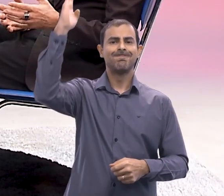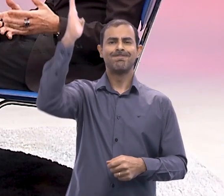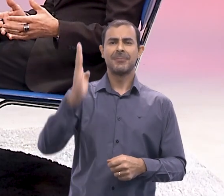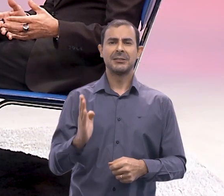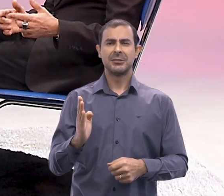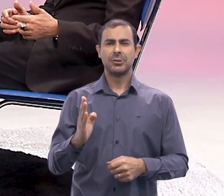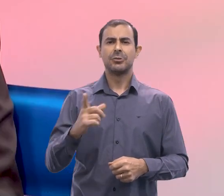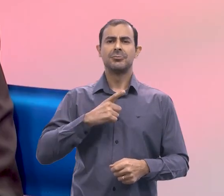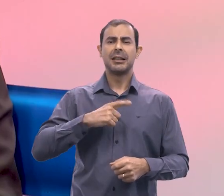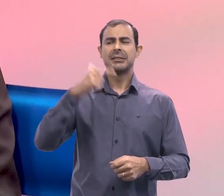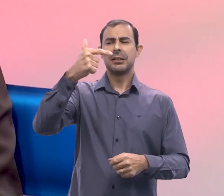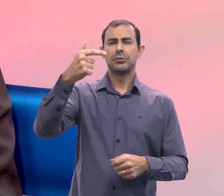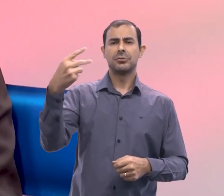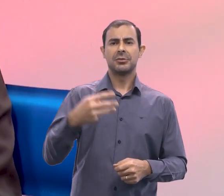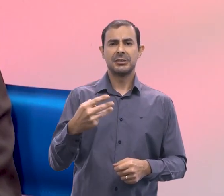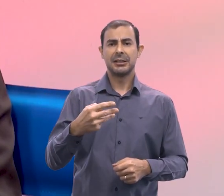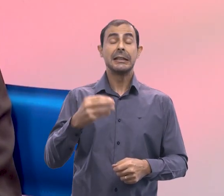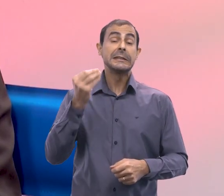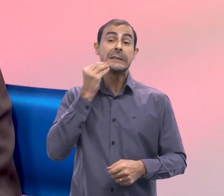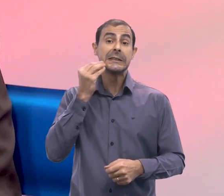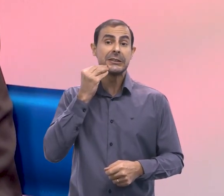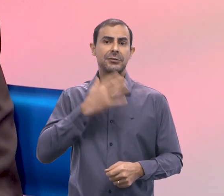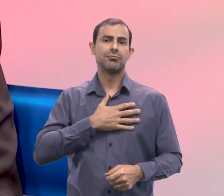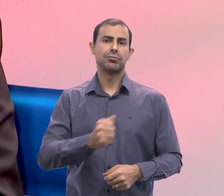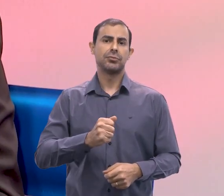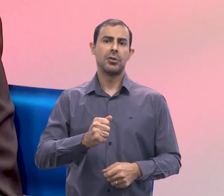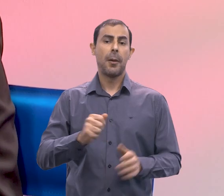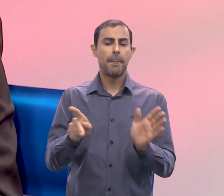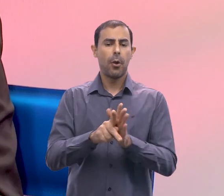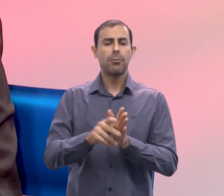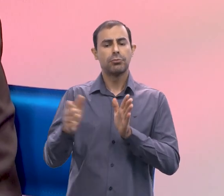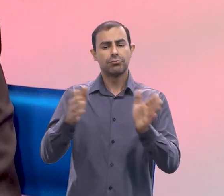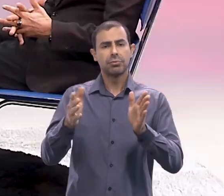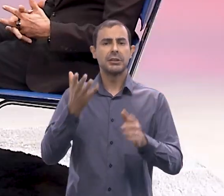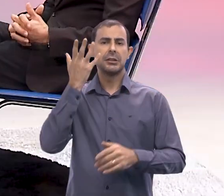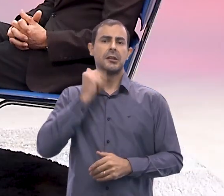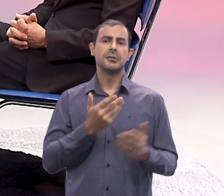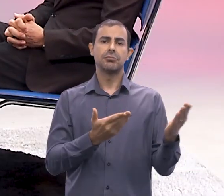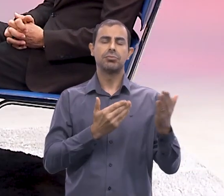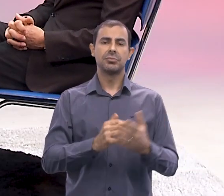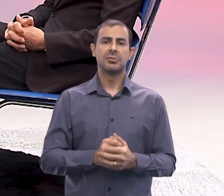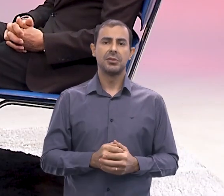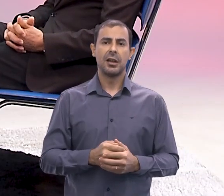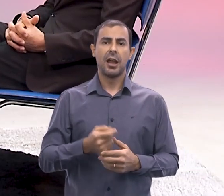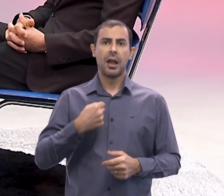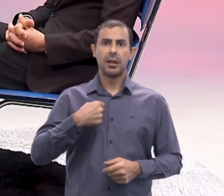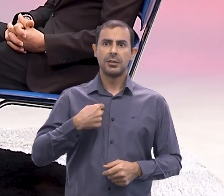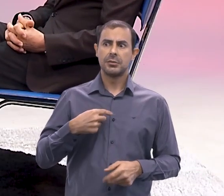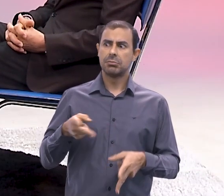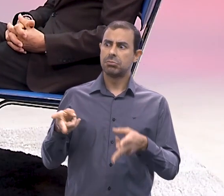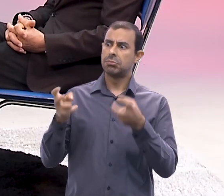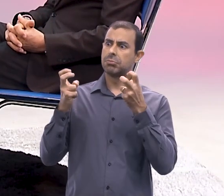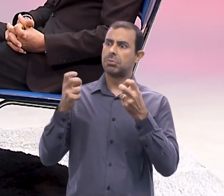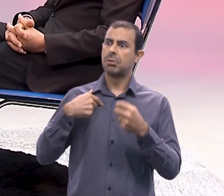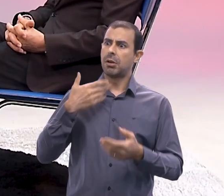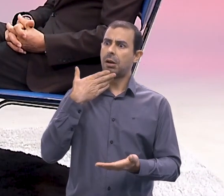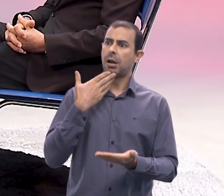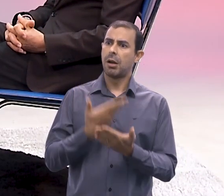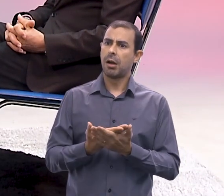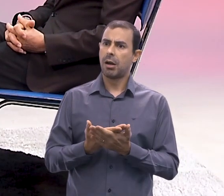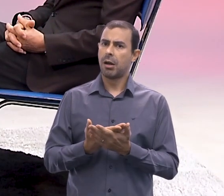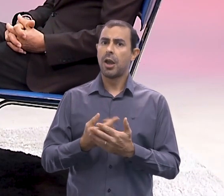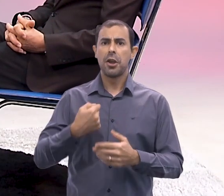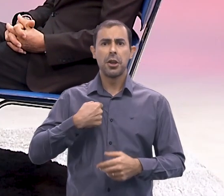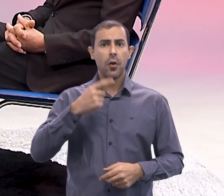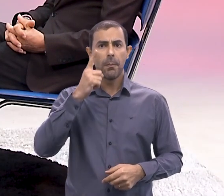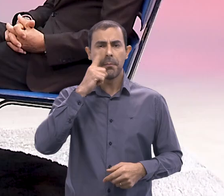do ranking nacional com alta taxa de tentativa de suicídio de crianças e adolescentes. A gente escuta isso, a gente fica até em choque, né? Eu,